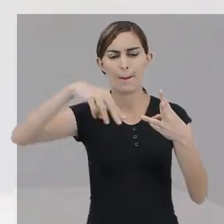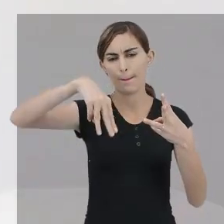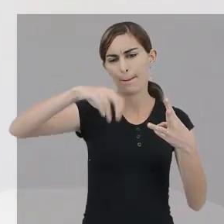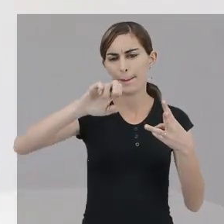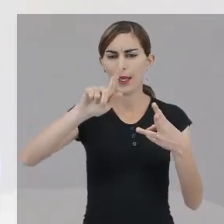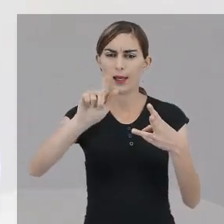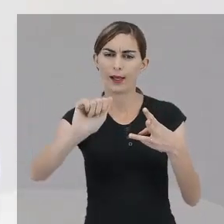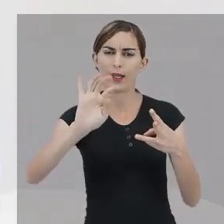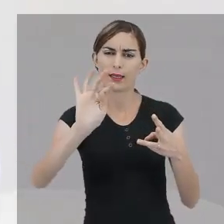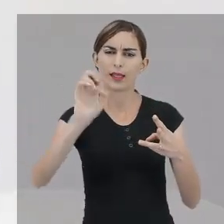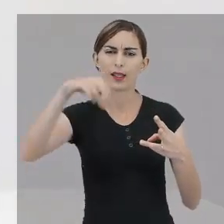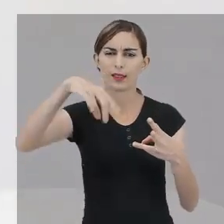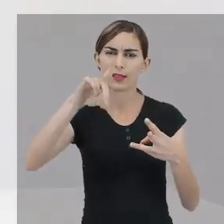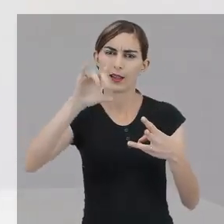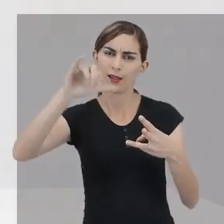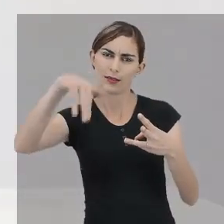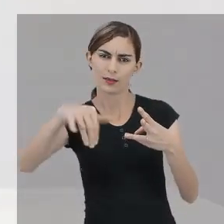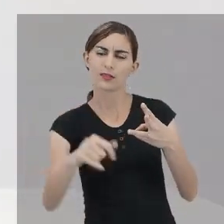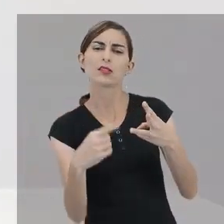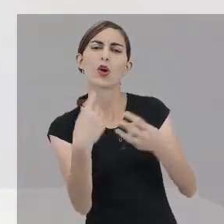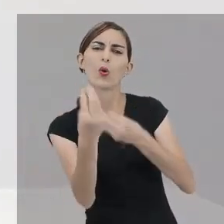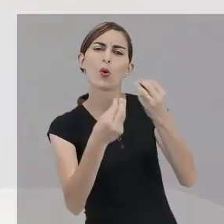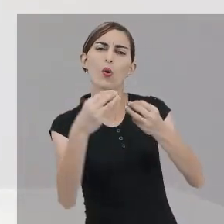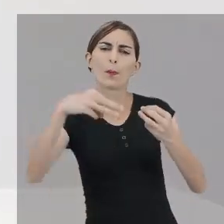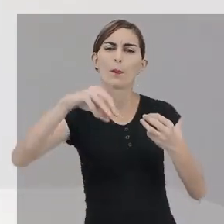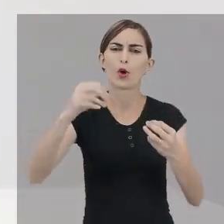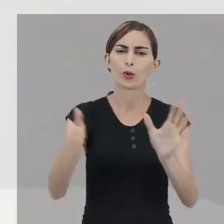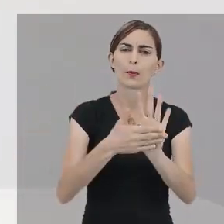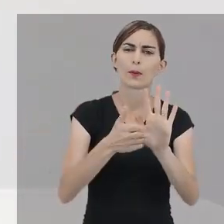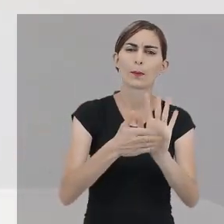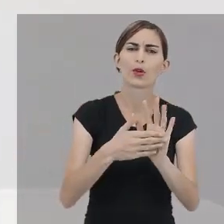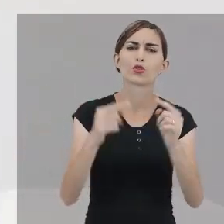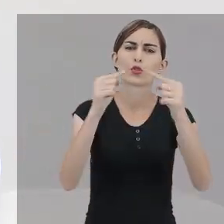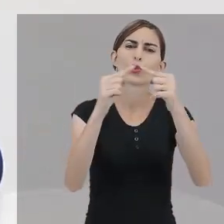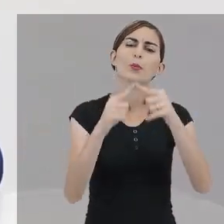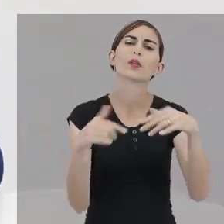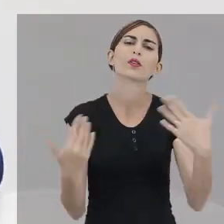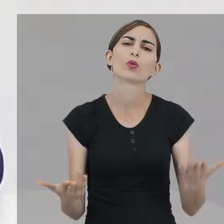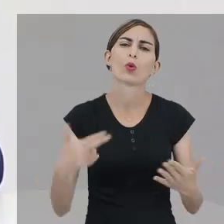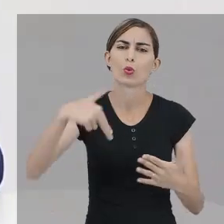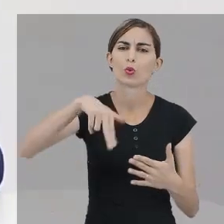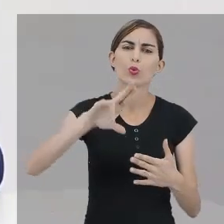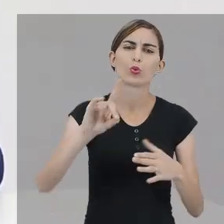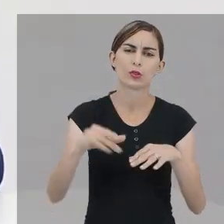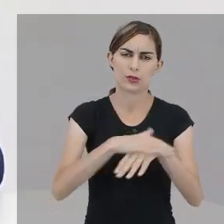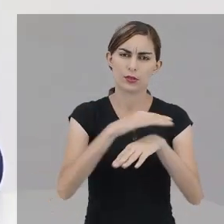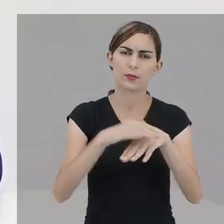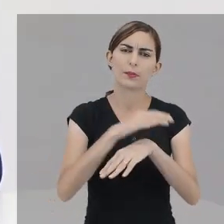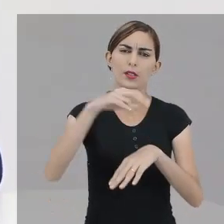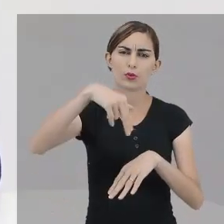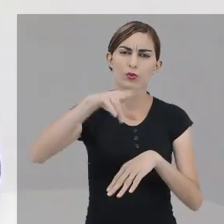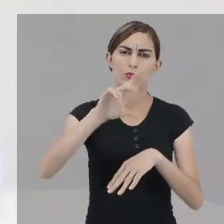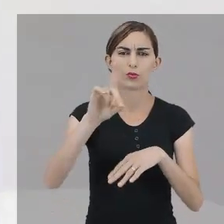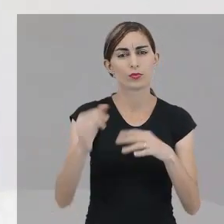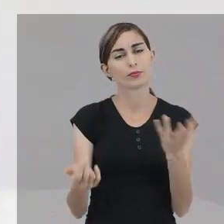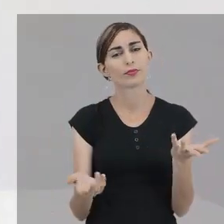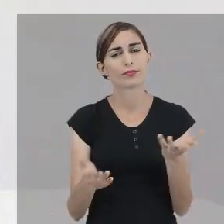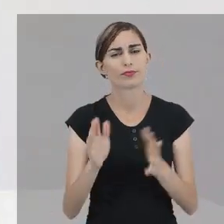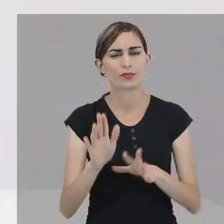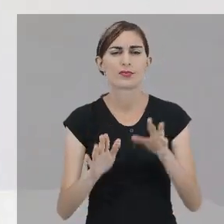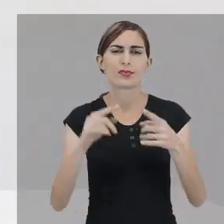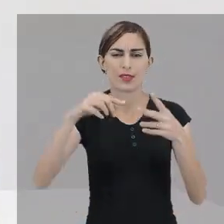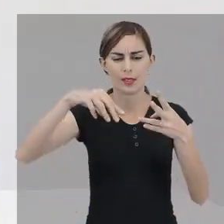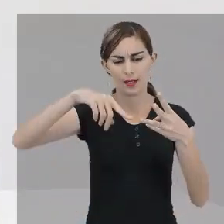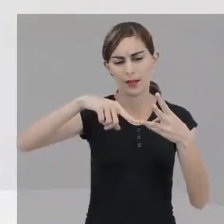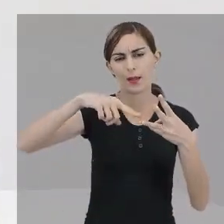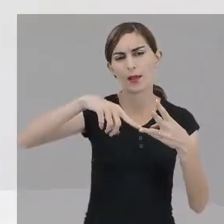qual desses três conceitos você acha que essa moda, ou que essa ideia, essa proposta do nude se encaixa? Provavelmente não no de